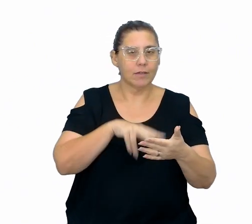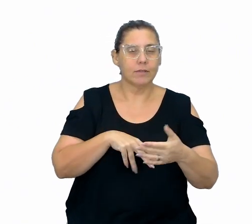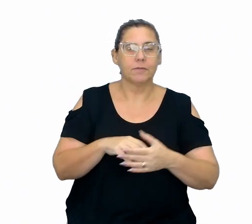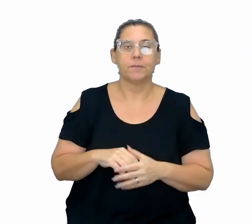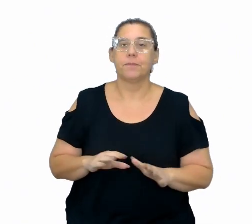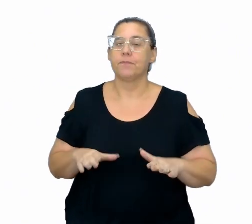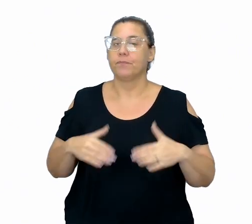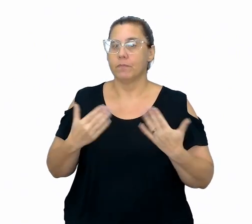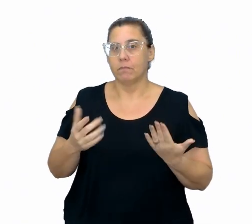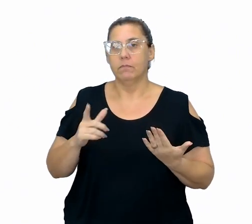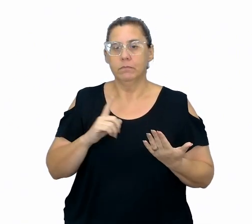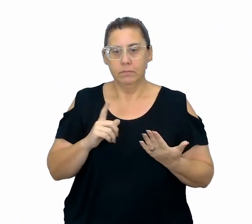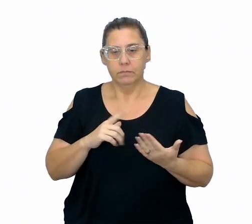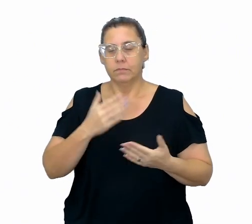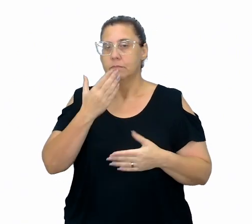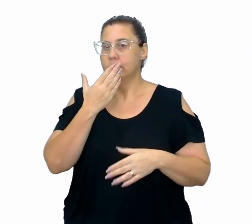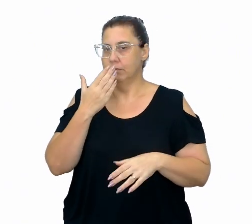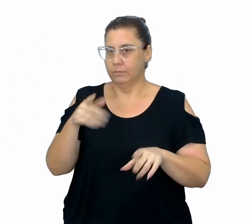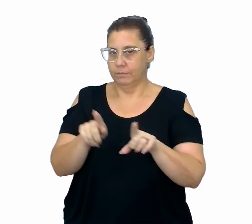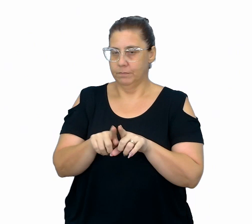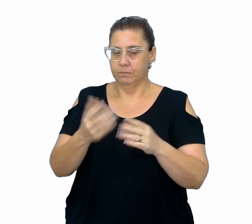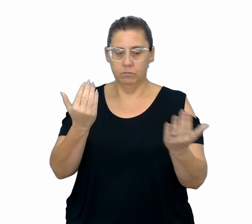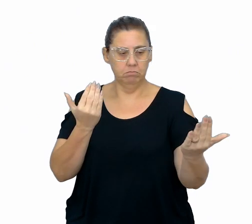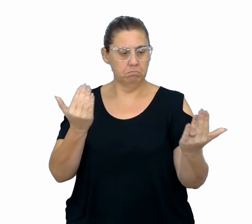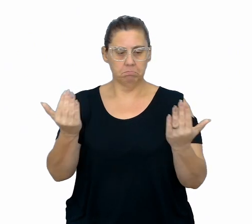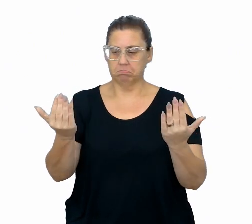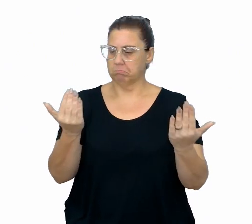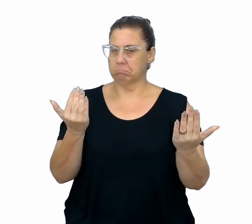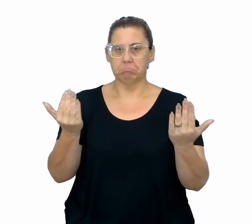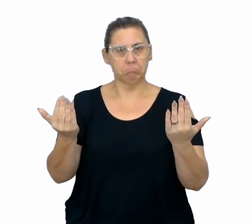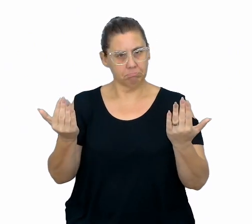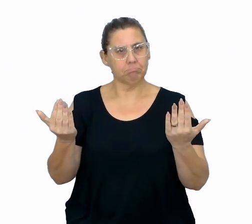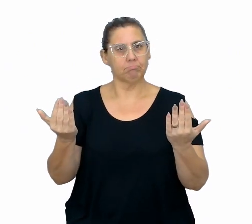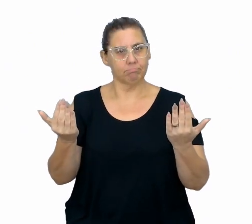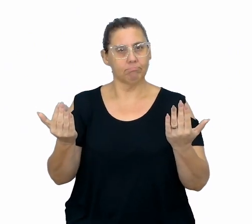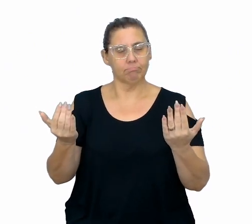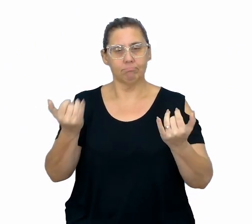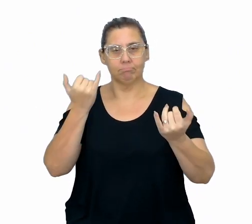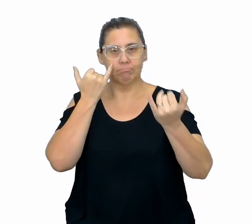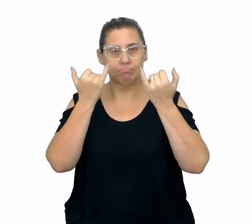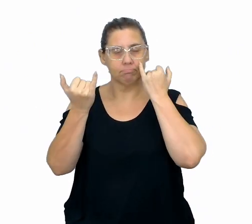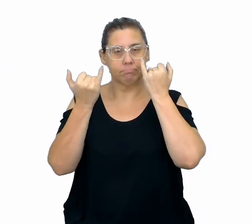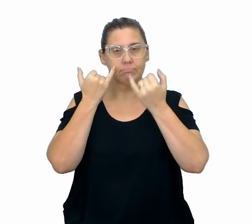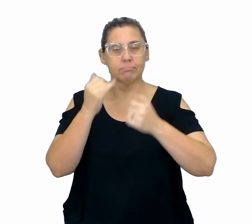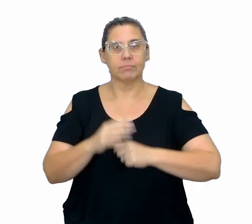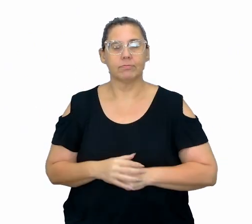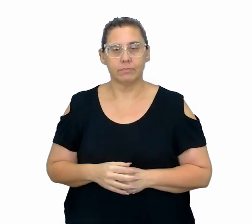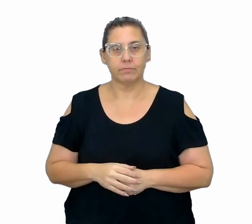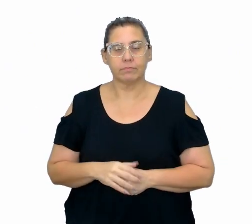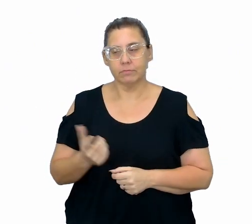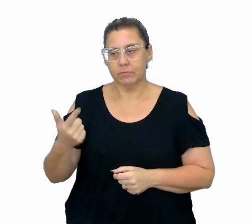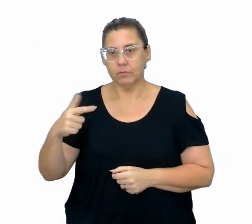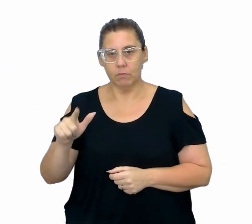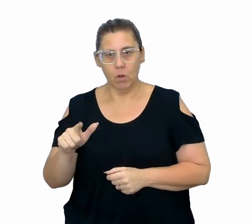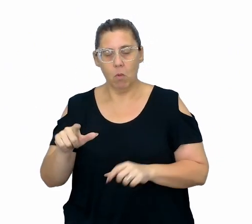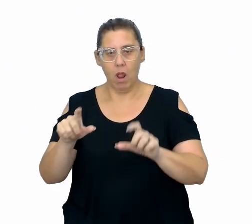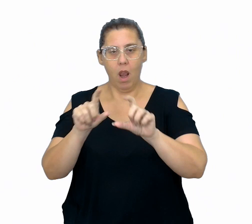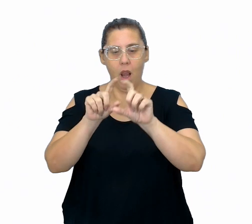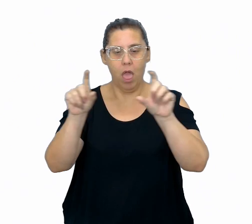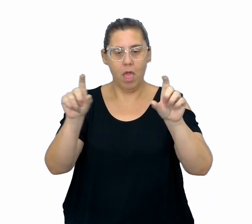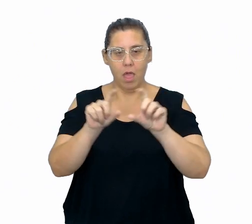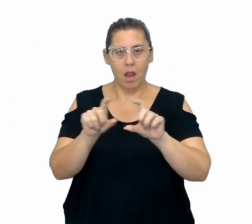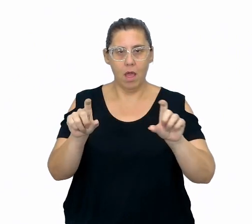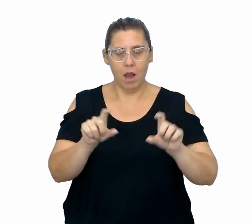pois exigirá também que eles comparem e infiram informações. E após ler parte do